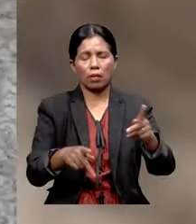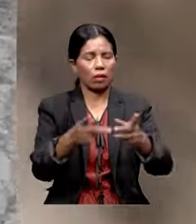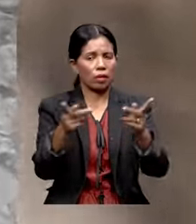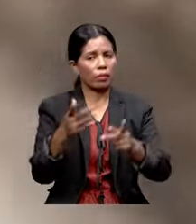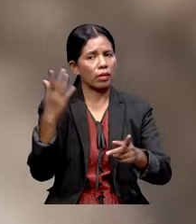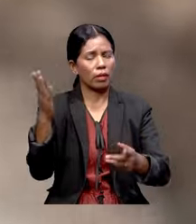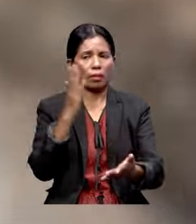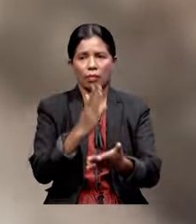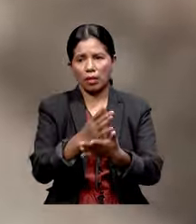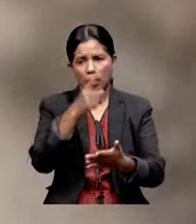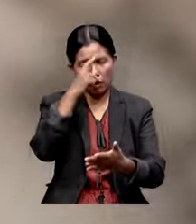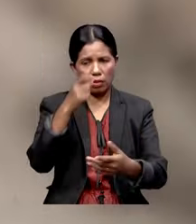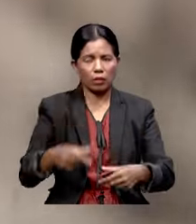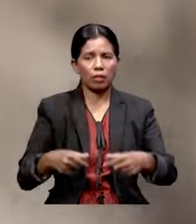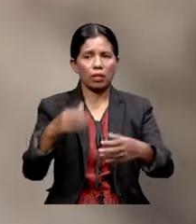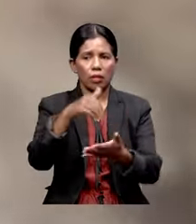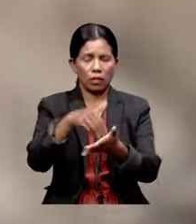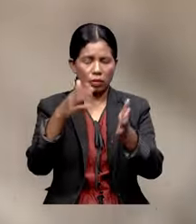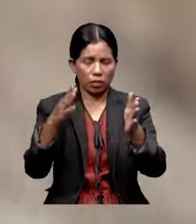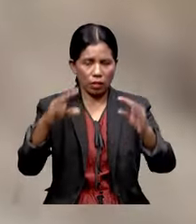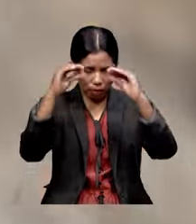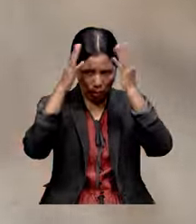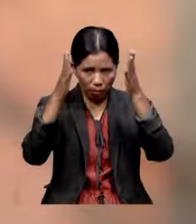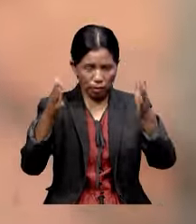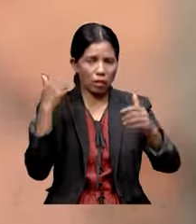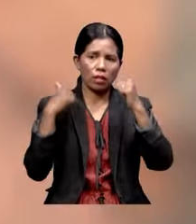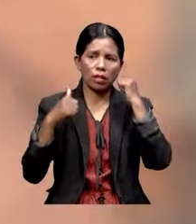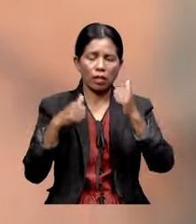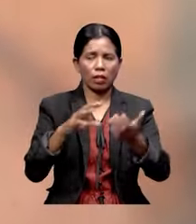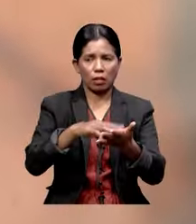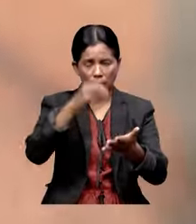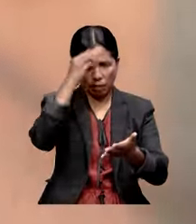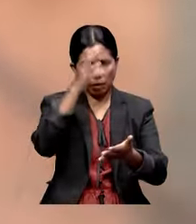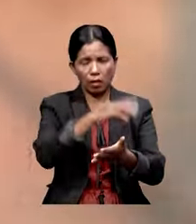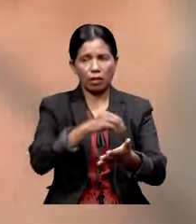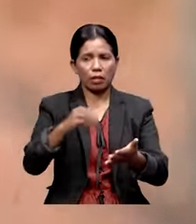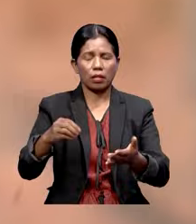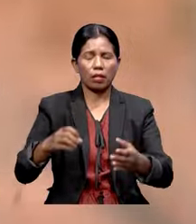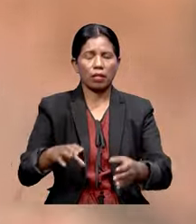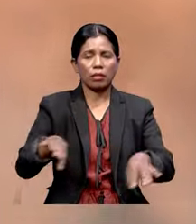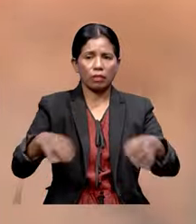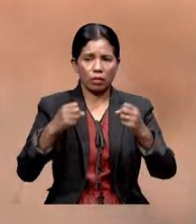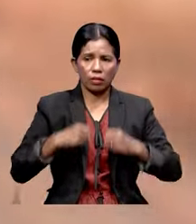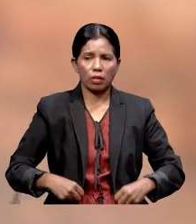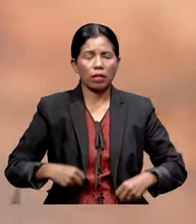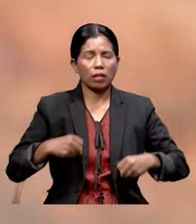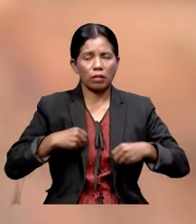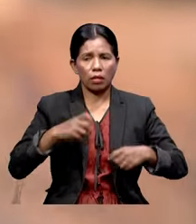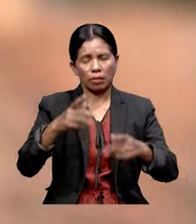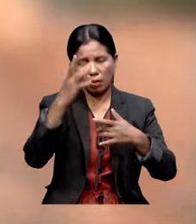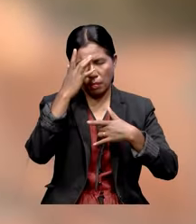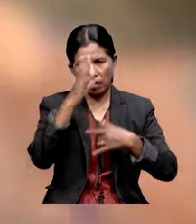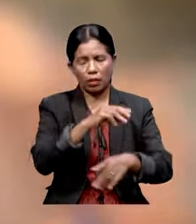refere parado, onde prejudica estudante no professor sira ni atividade aprendizagem, pessoal saúde sira to halo atendimento ba paciente,